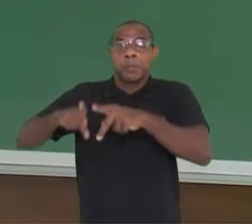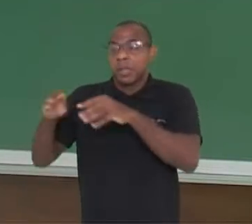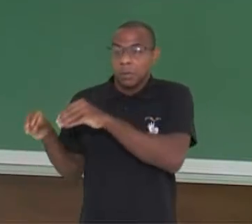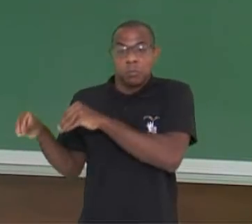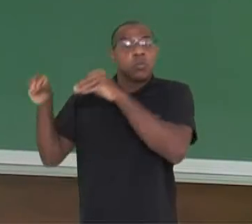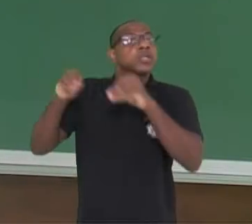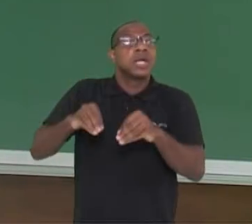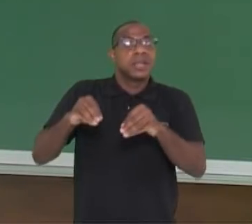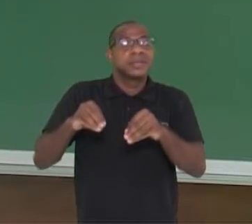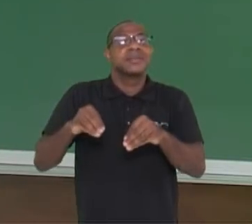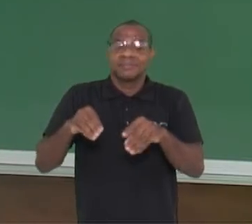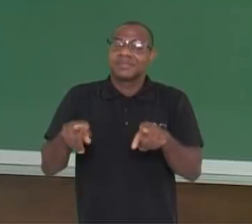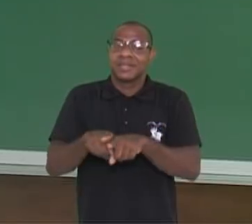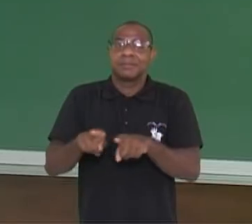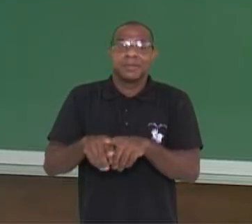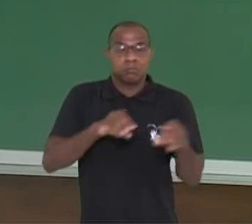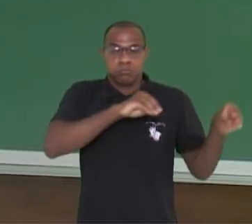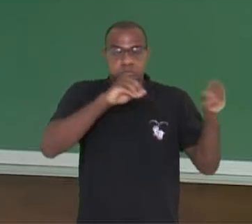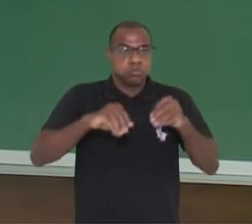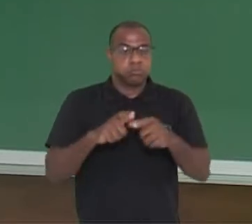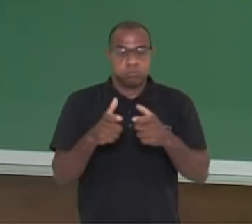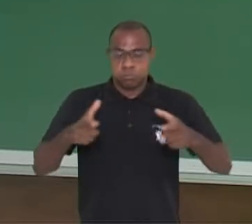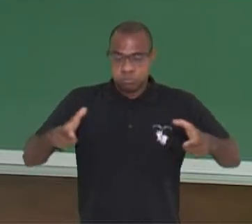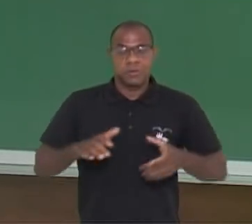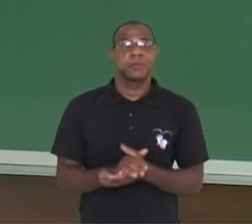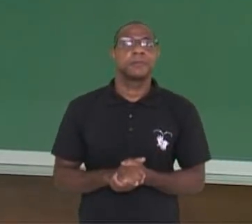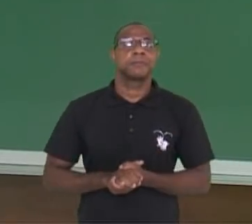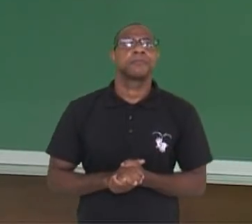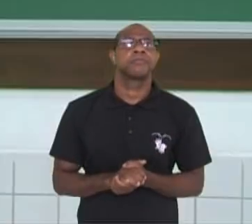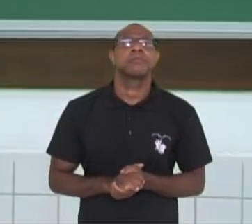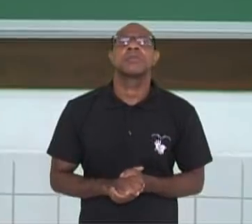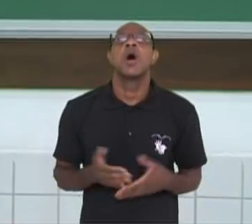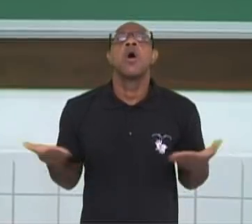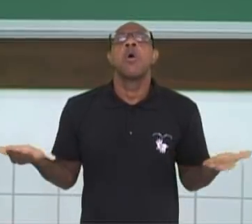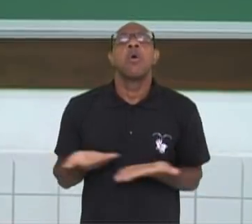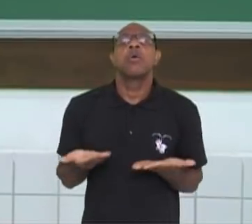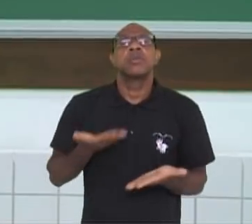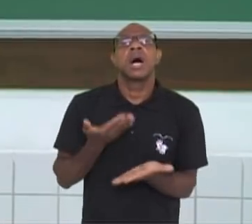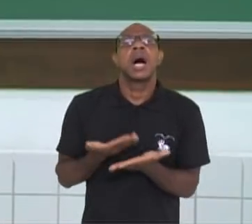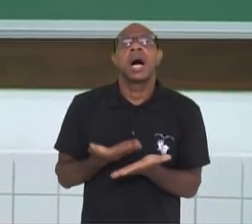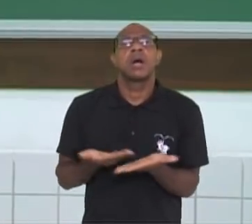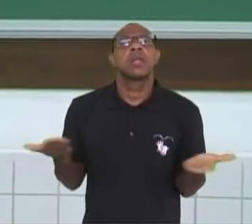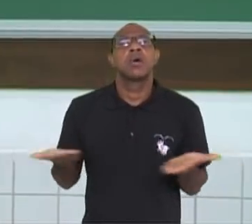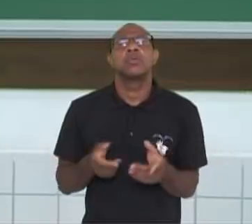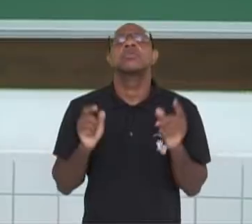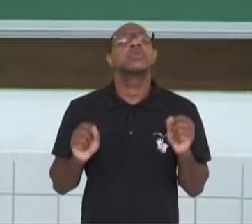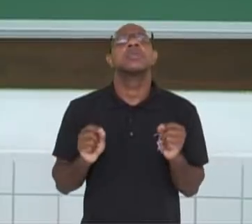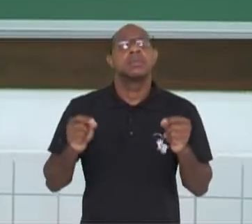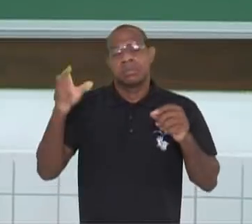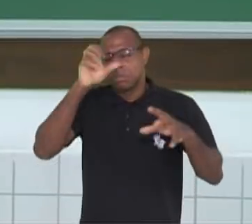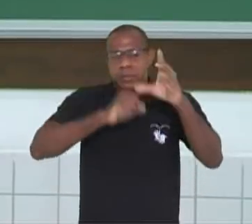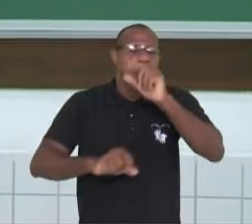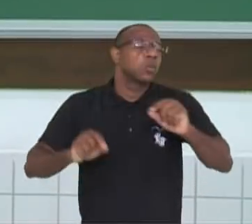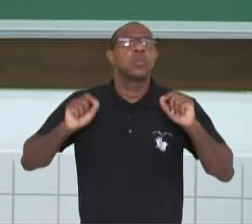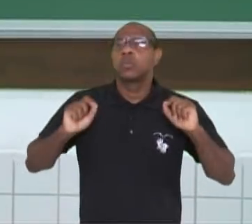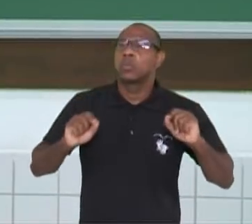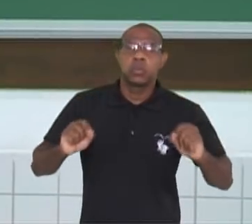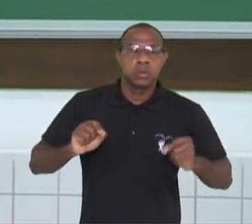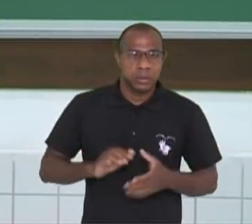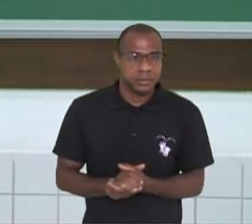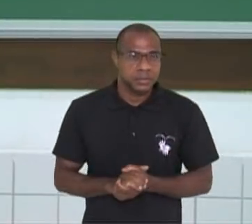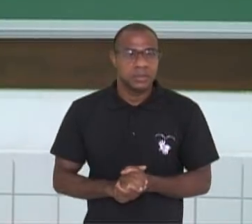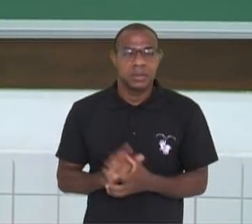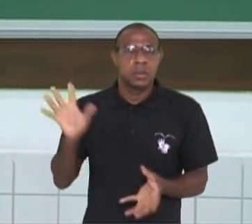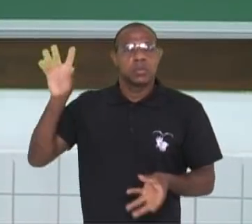deslocavam mais entre os lugares. E o que você viu na aula de hoje, então? O que você aprendeu, o que